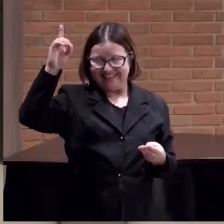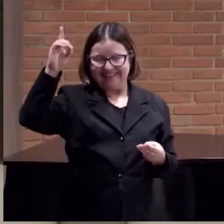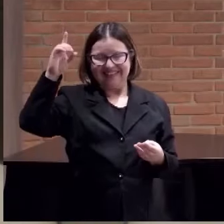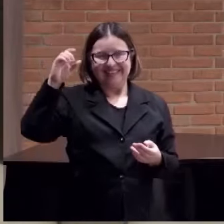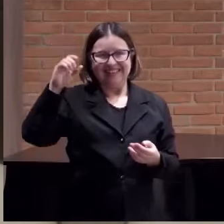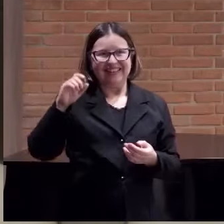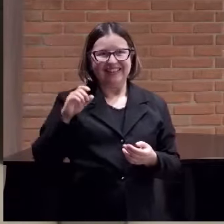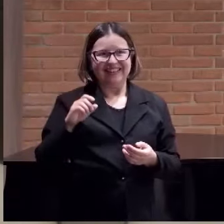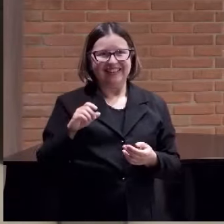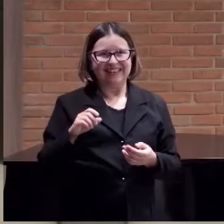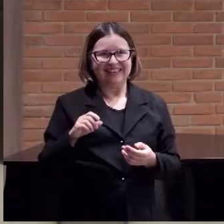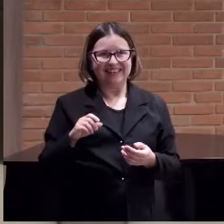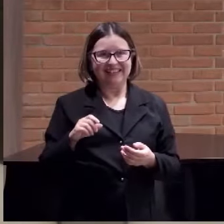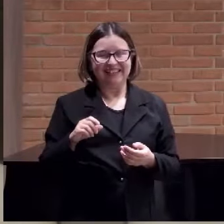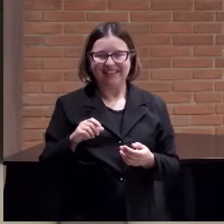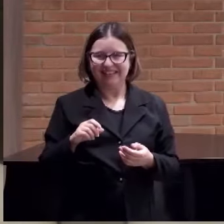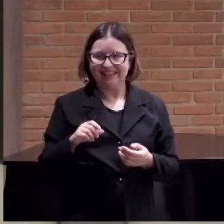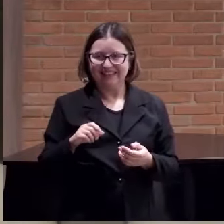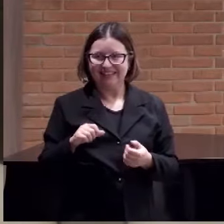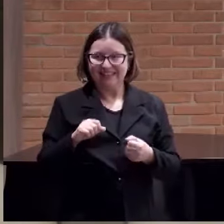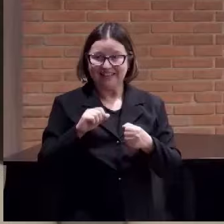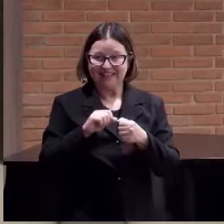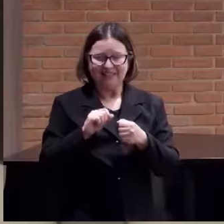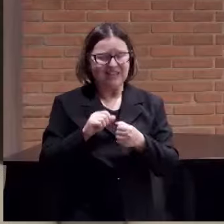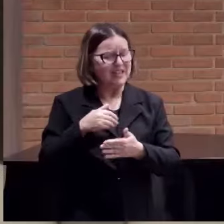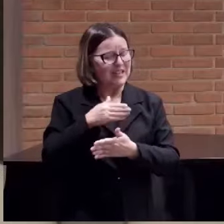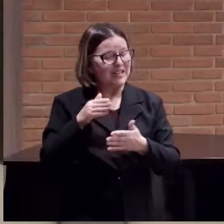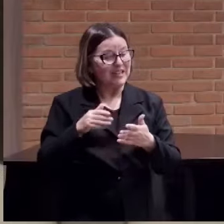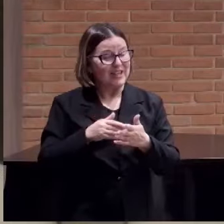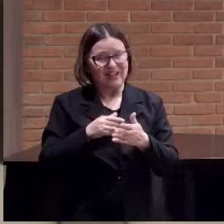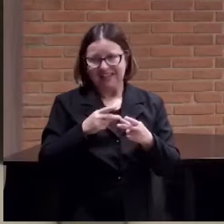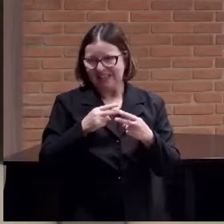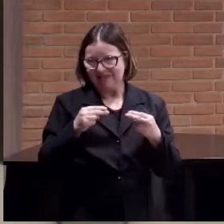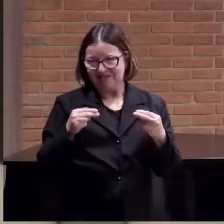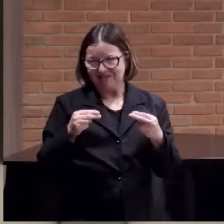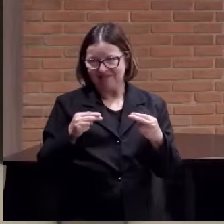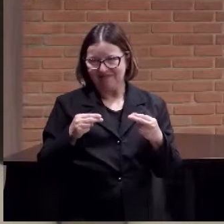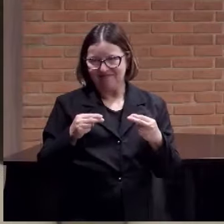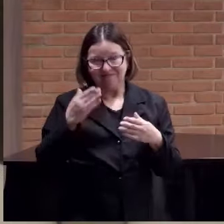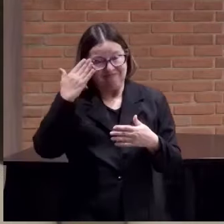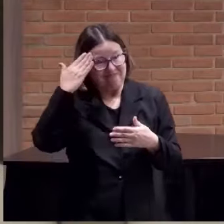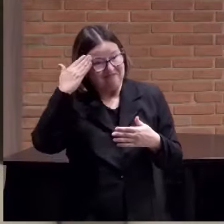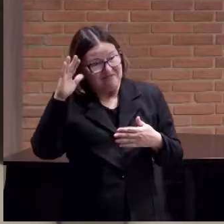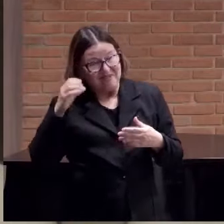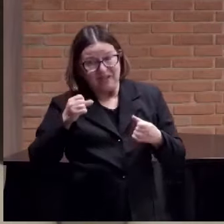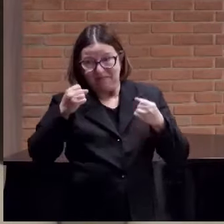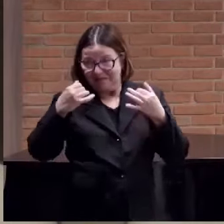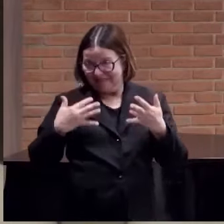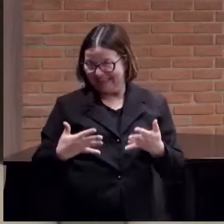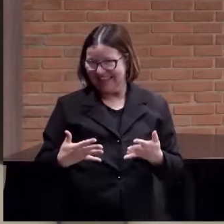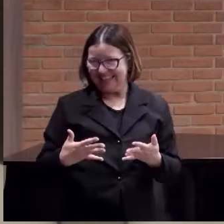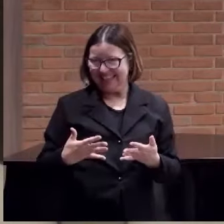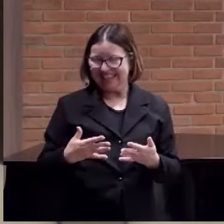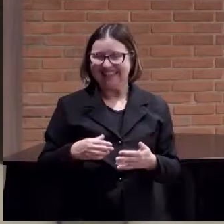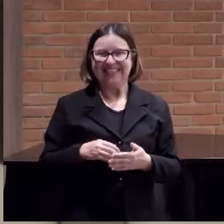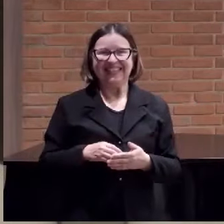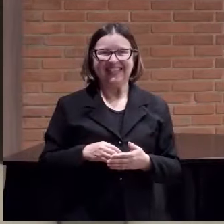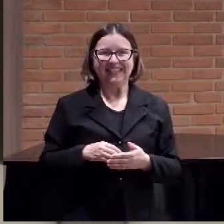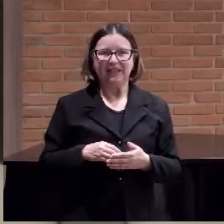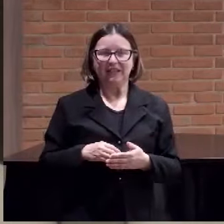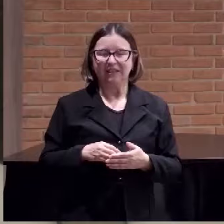produzir todas as suas coisas que a gente não sabe explicar. Eles mantiveram